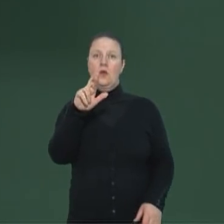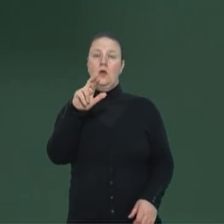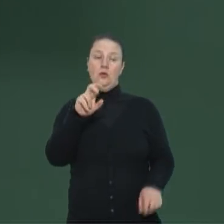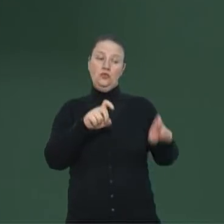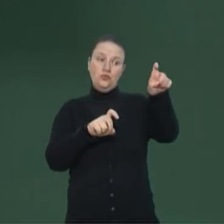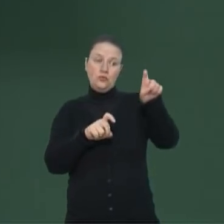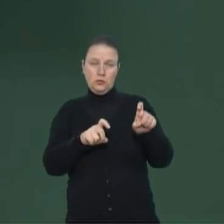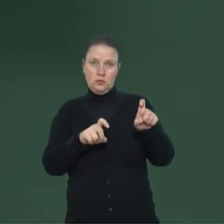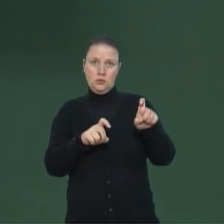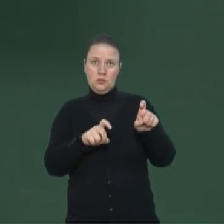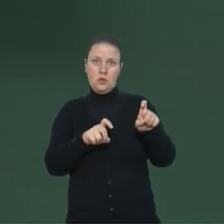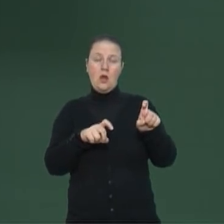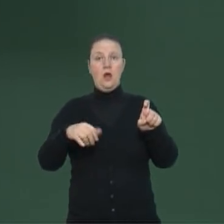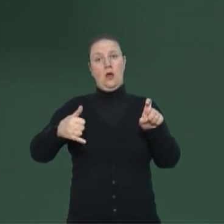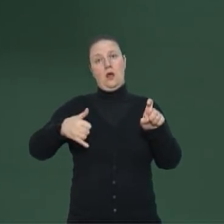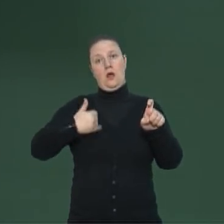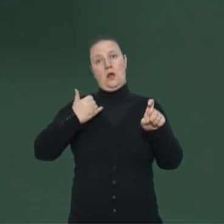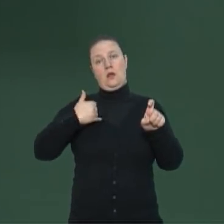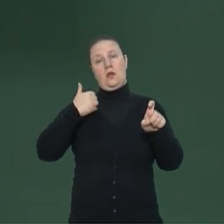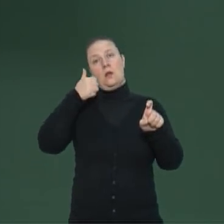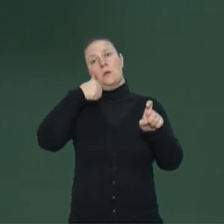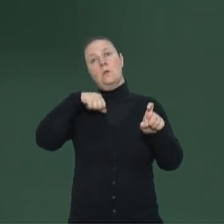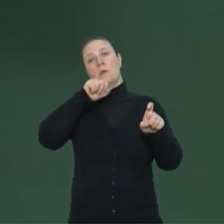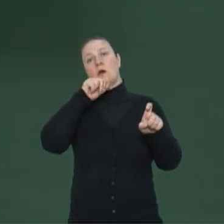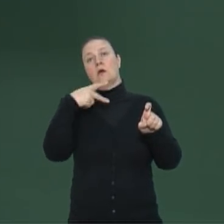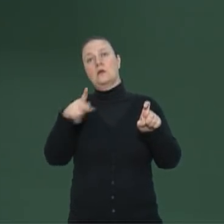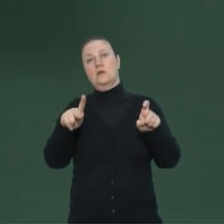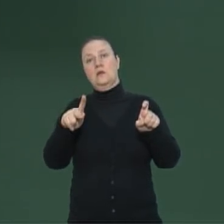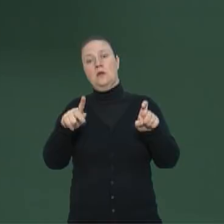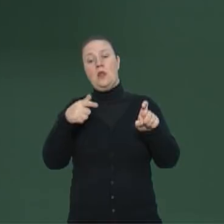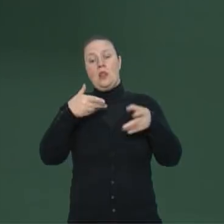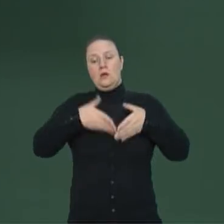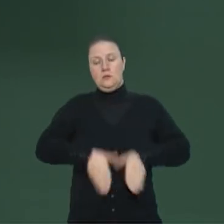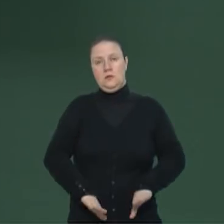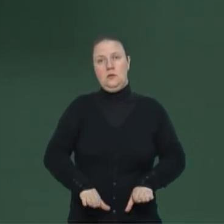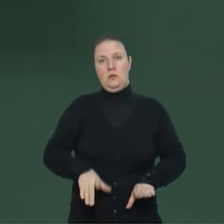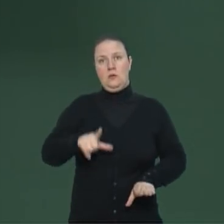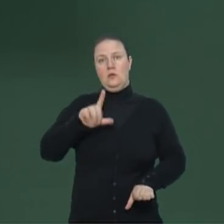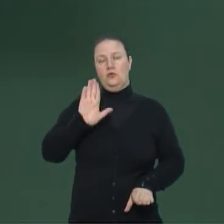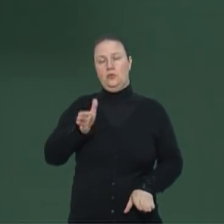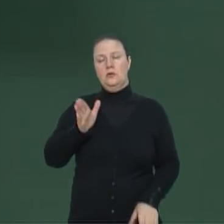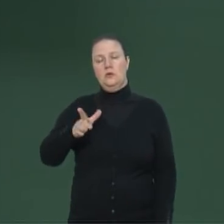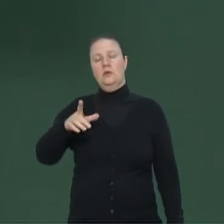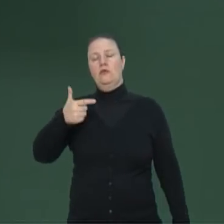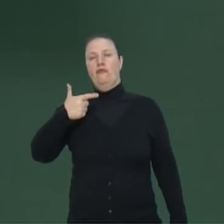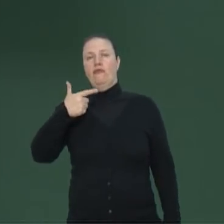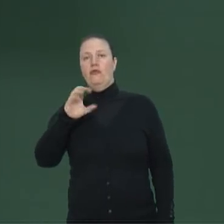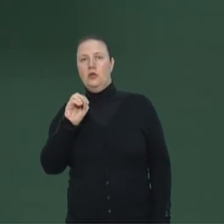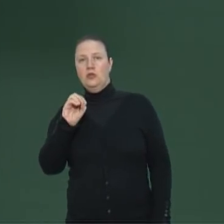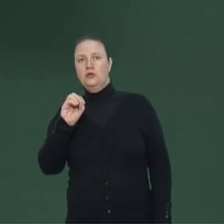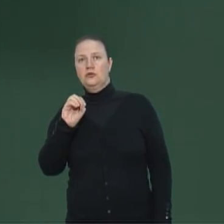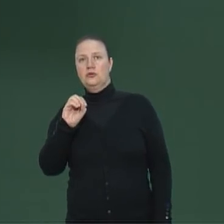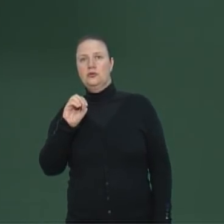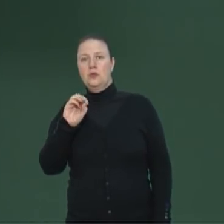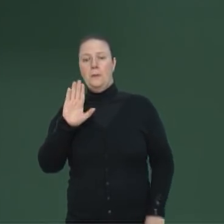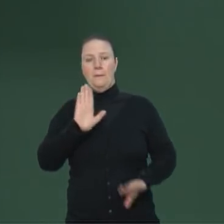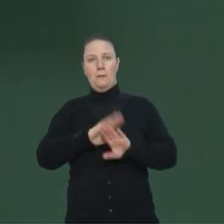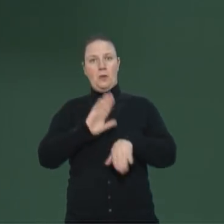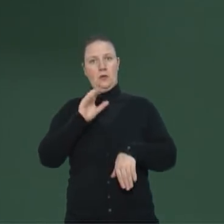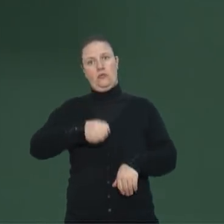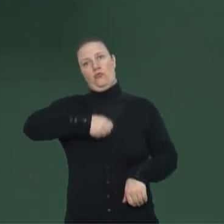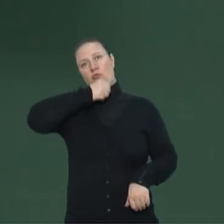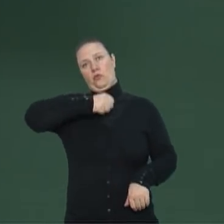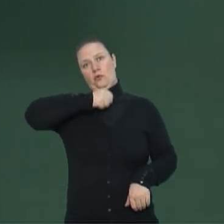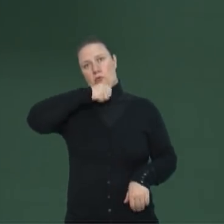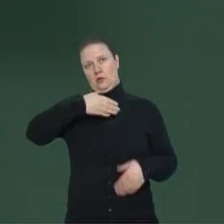mãe dele é x mais 20. Por quê? Porque quando ele nasceu, a mãe dele tinha 20 anos. Ou seja, a mãe dele vai ser 20 anos mais velha que ele sempre, né? Então não importa a